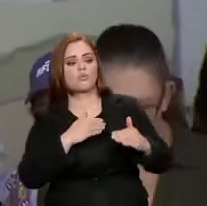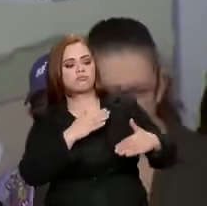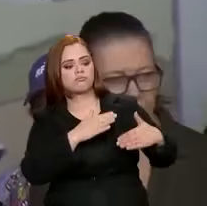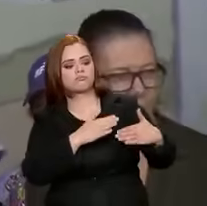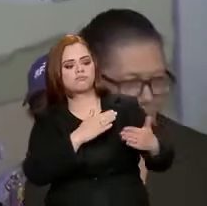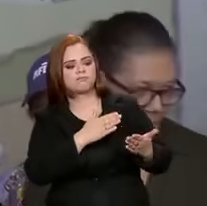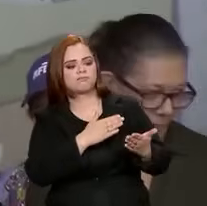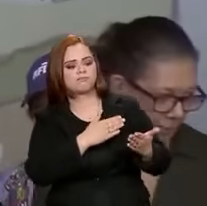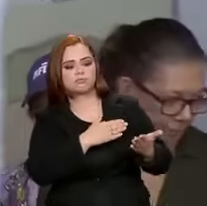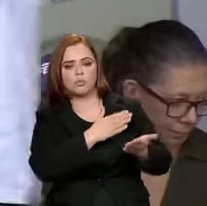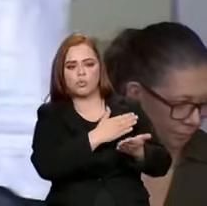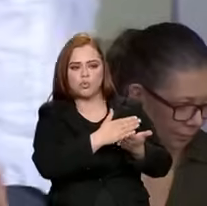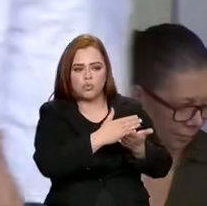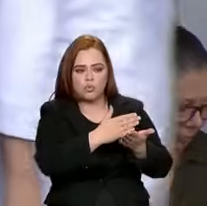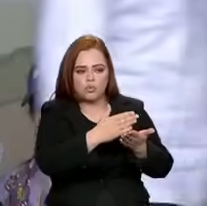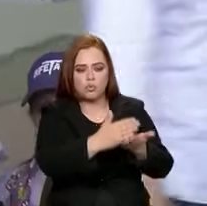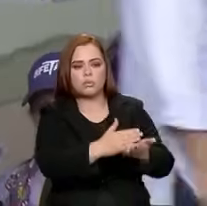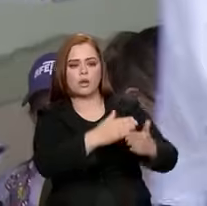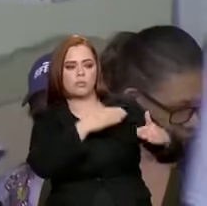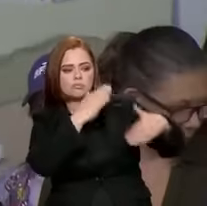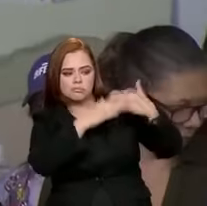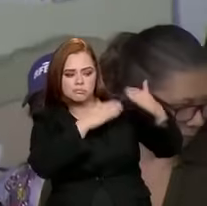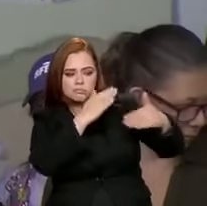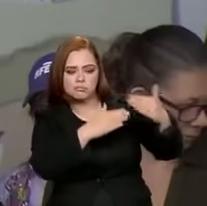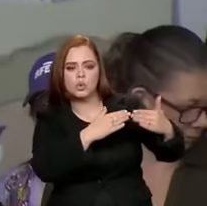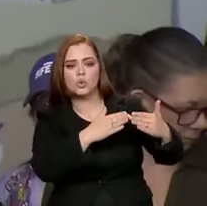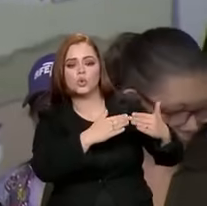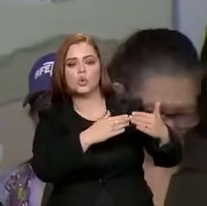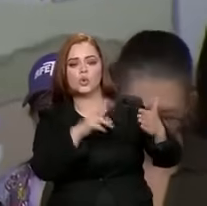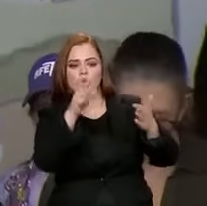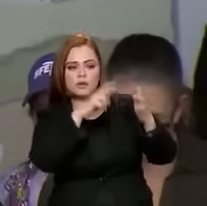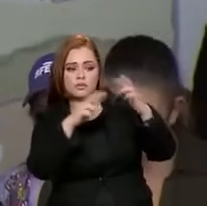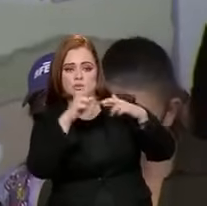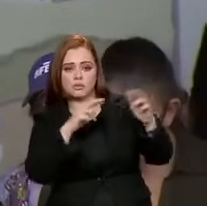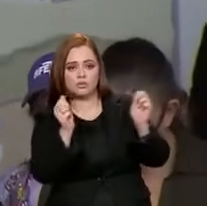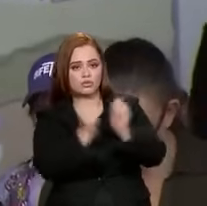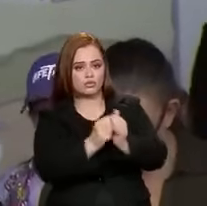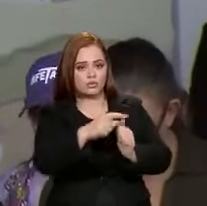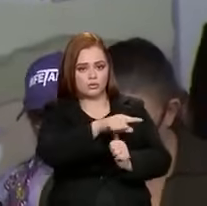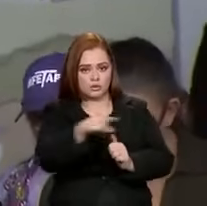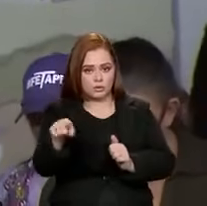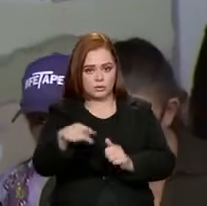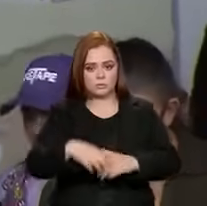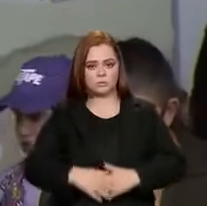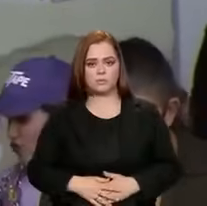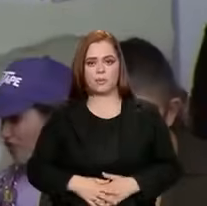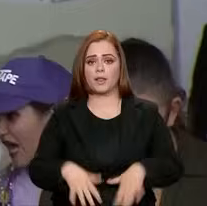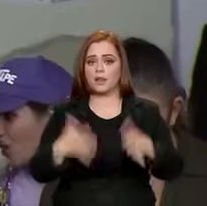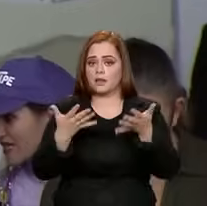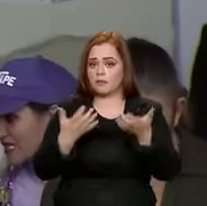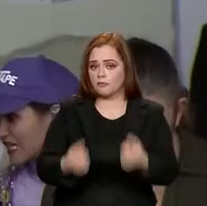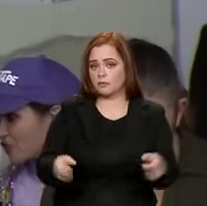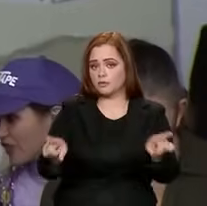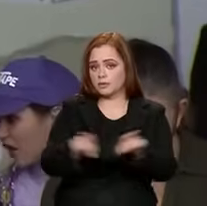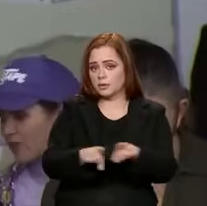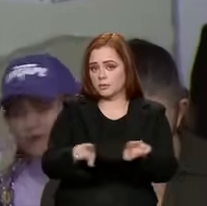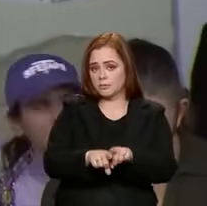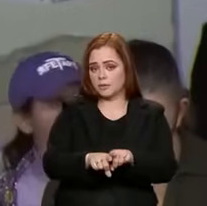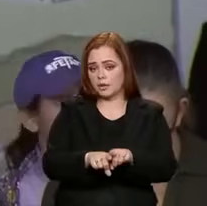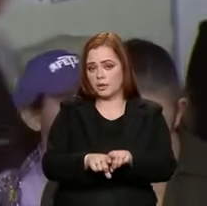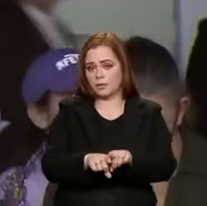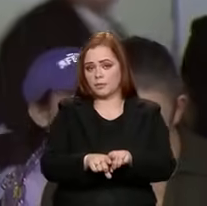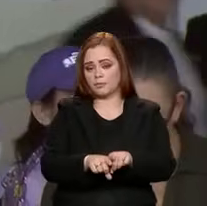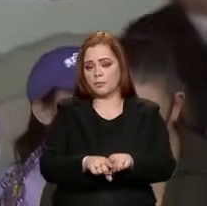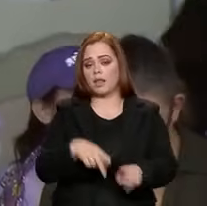acompanhamento e a fiscalização de vocês e vamos lançar vamos